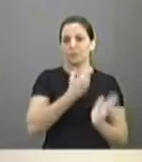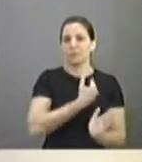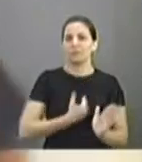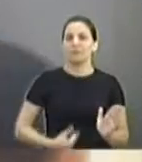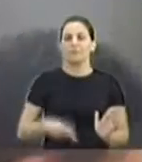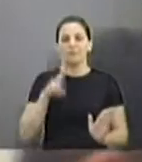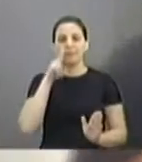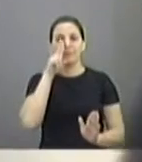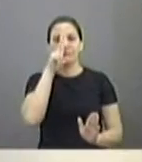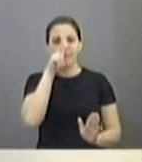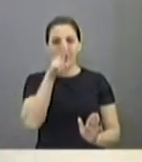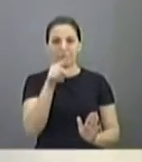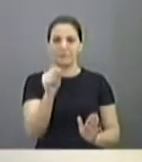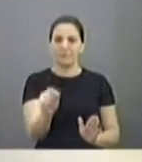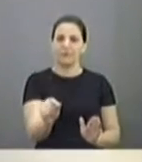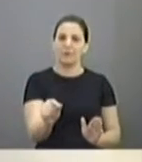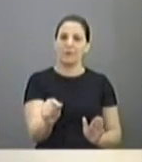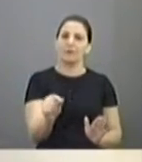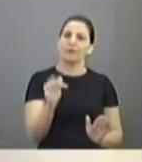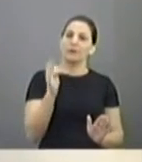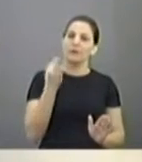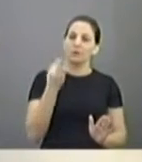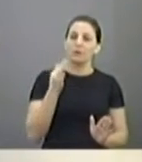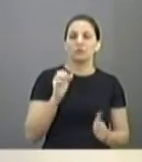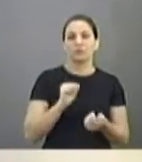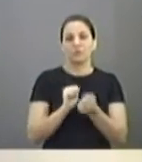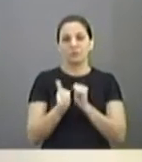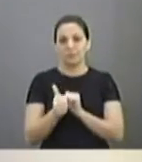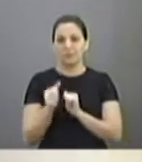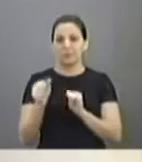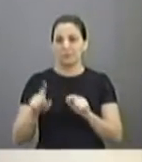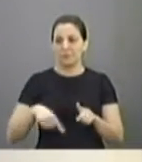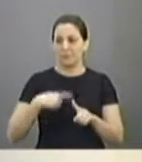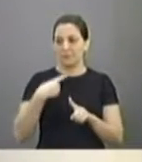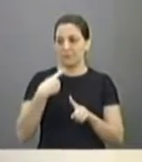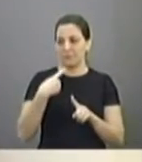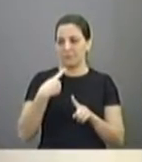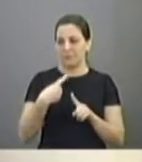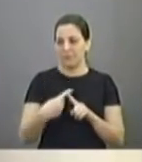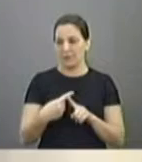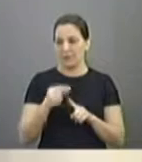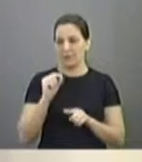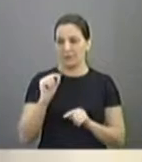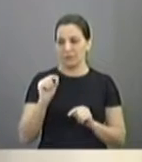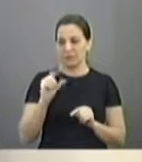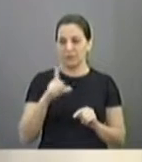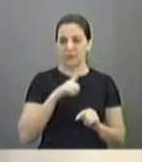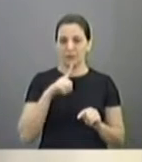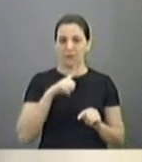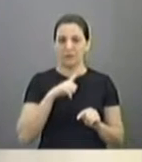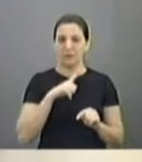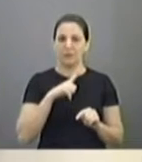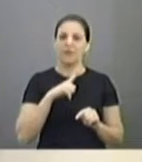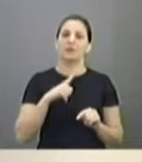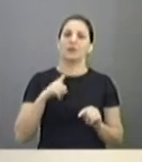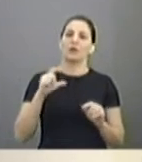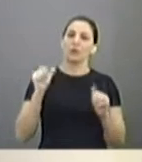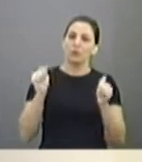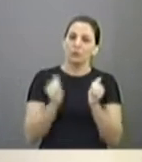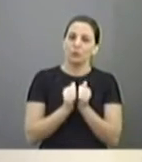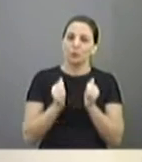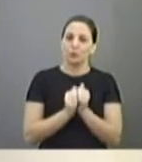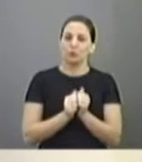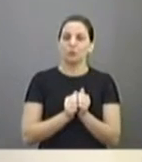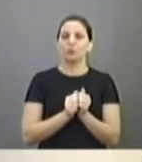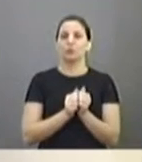forte, por exemplo, na Fundesporte, mas, sobretudo, cumprir o papel de poder fomentar, junto à sociedade